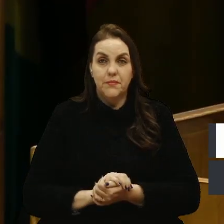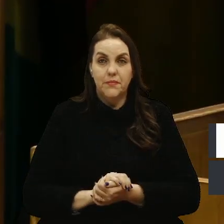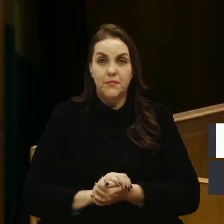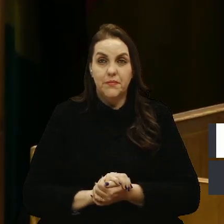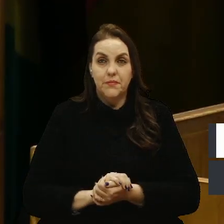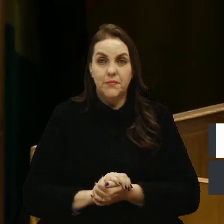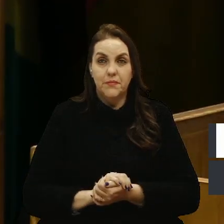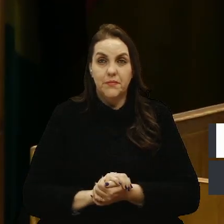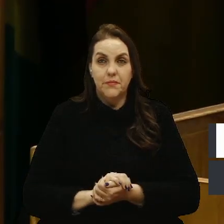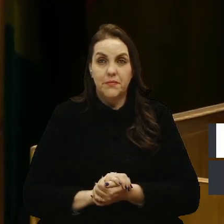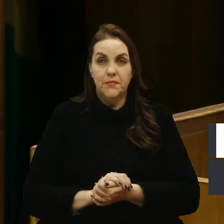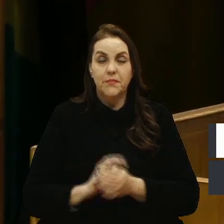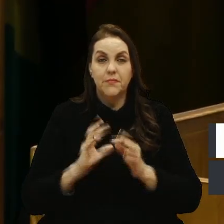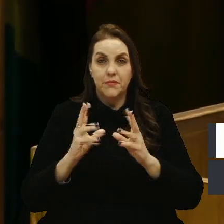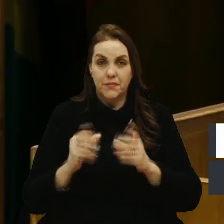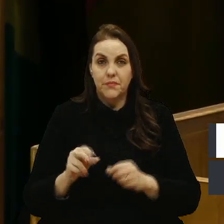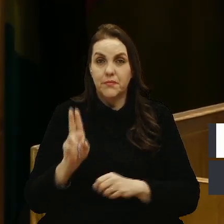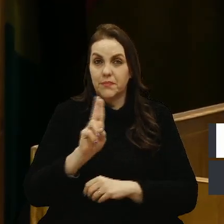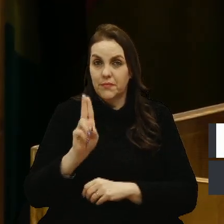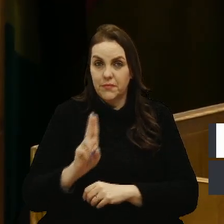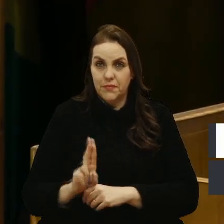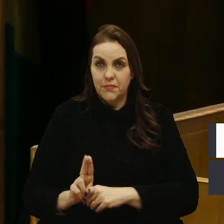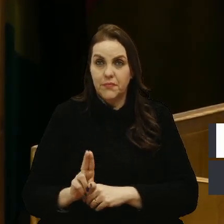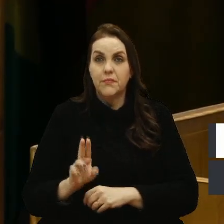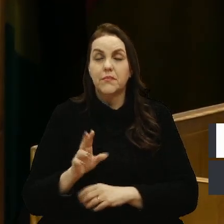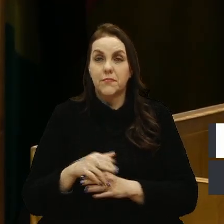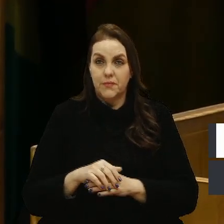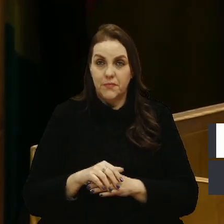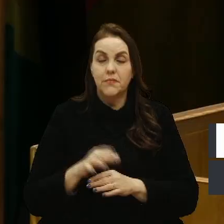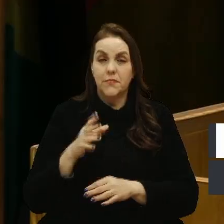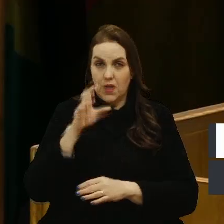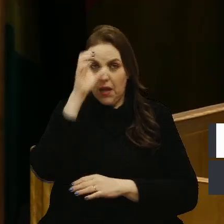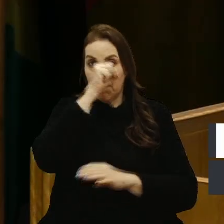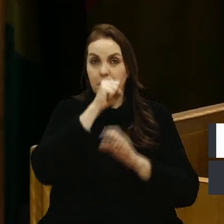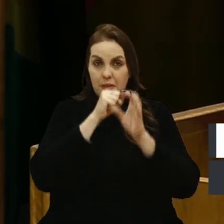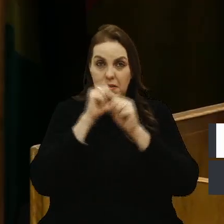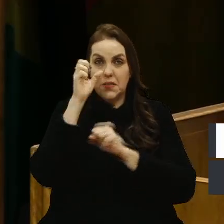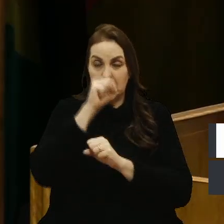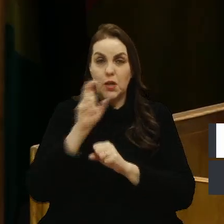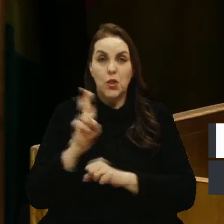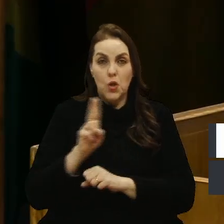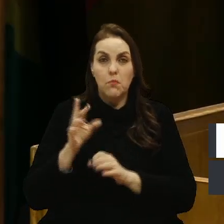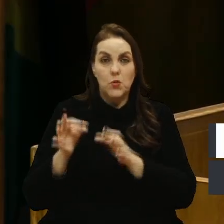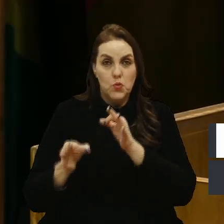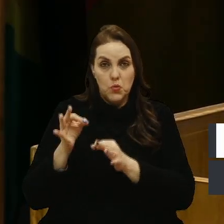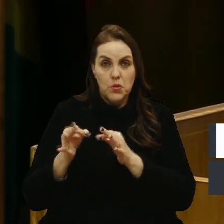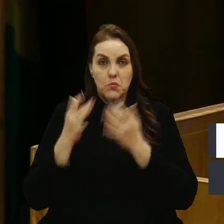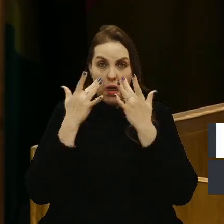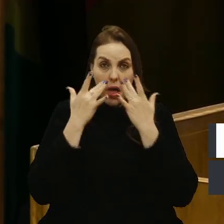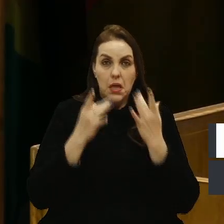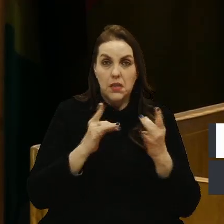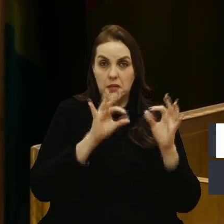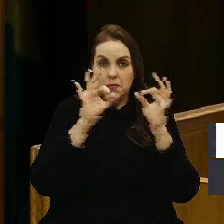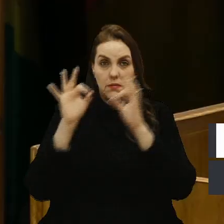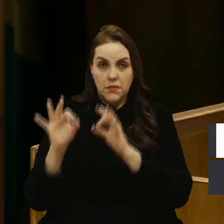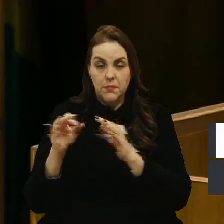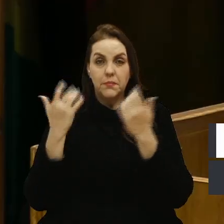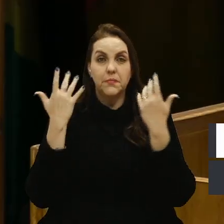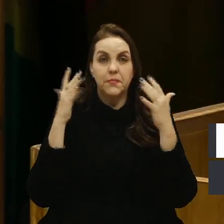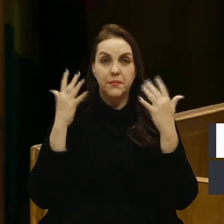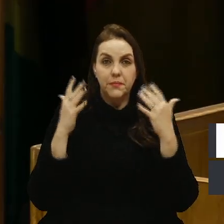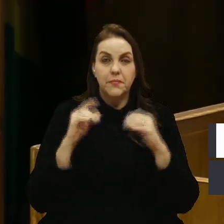todos os nomes jurídicos que eu ainda irei aprendê-los. Fiquei muito atento e parabenizo o senhor por toda a